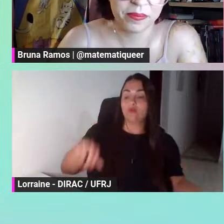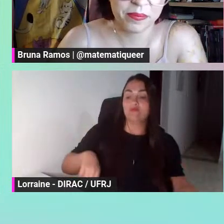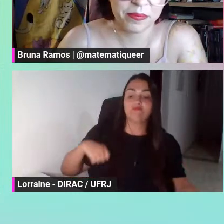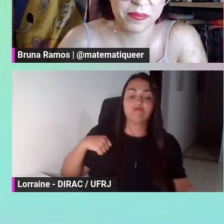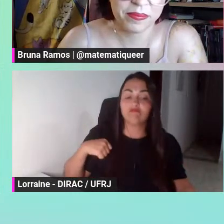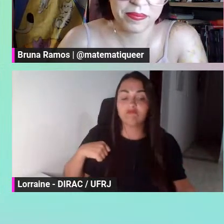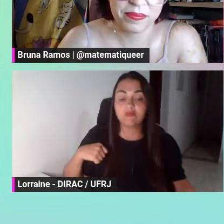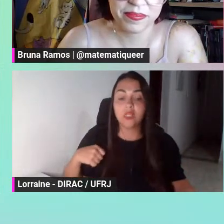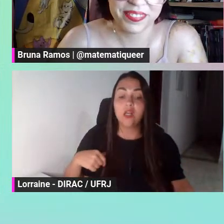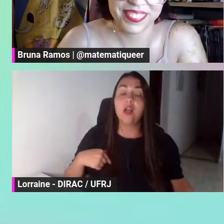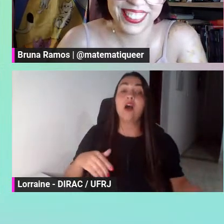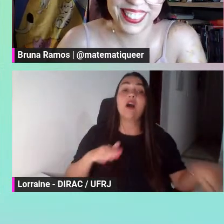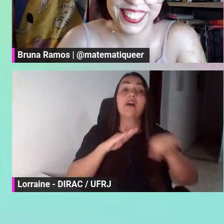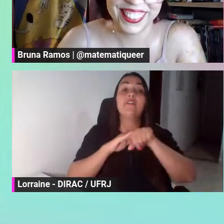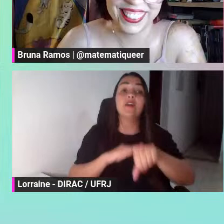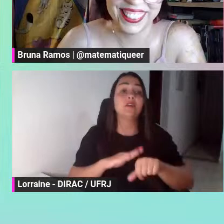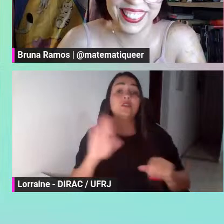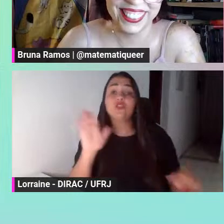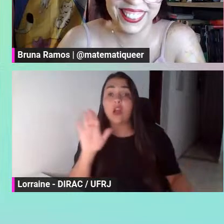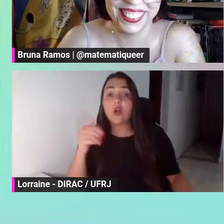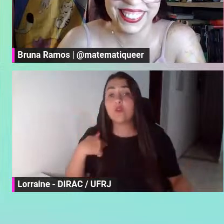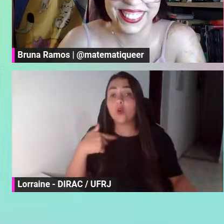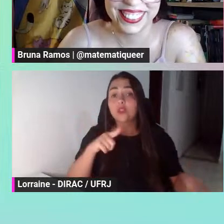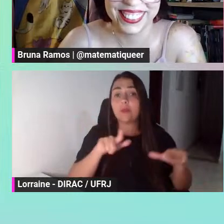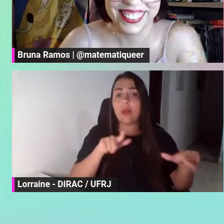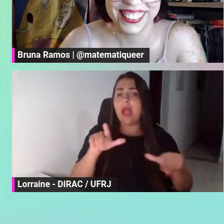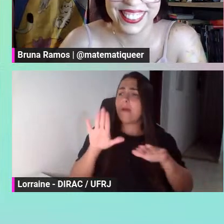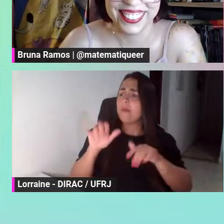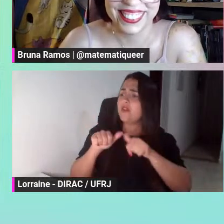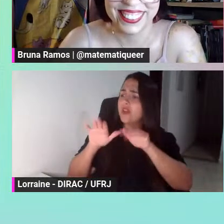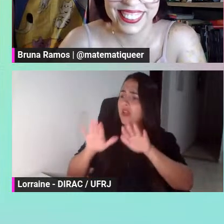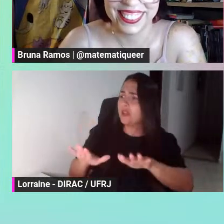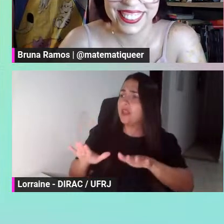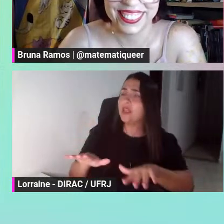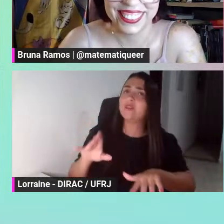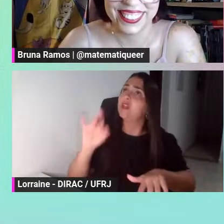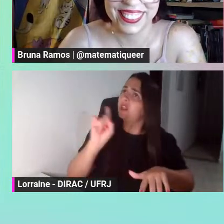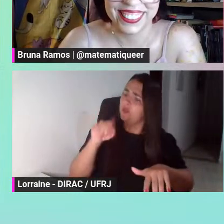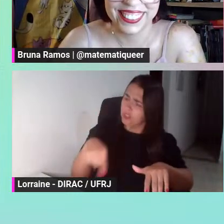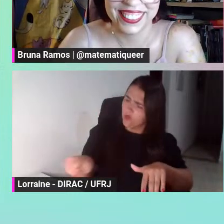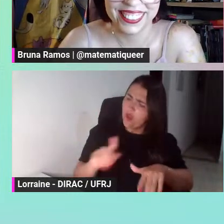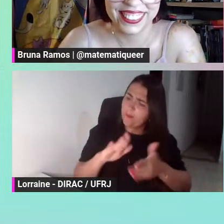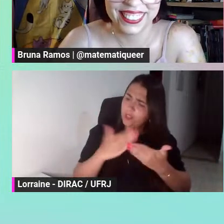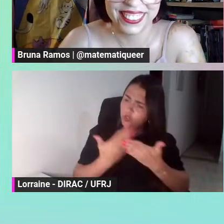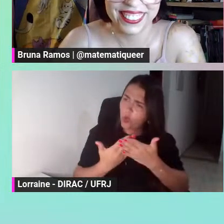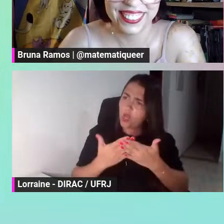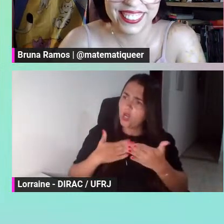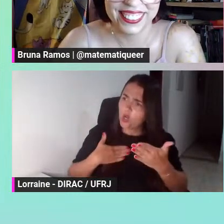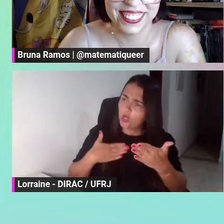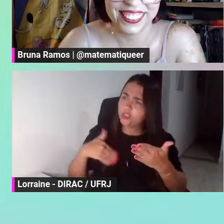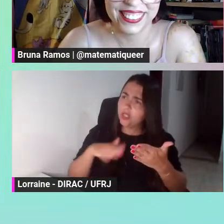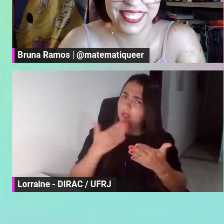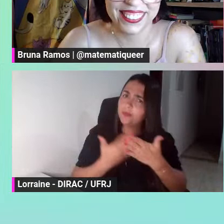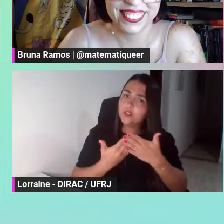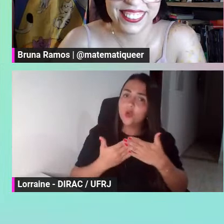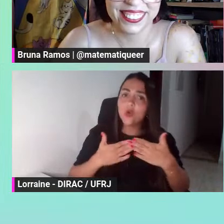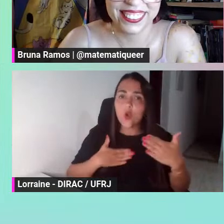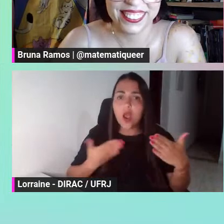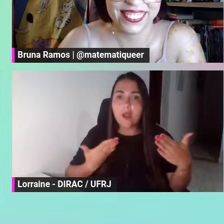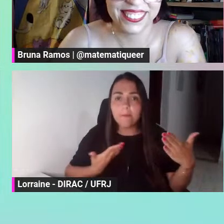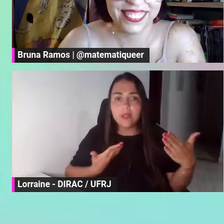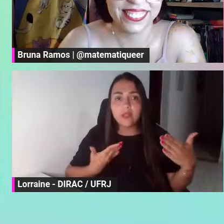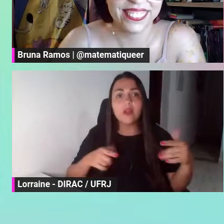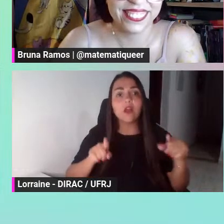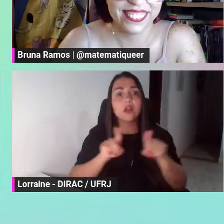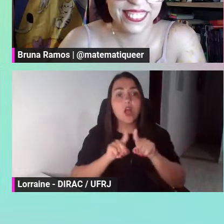dizia assim para eles, eu vou trabalhar. Não, mãe, fica aqui. Eu falo, vocês não vão para a escola? Vocês não gostam de ir para a escola? Não curtem seus amigos? Eu